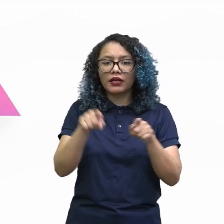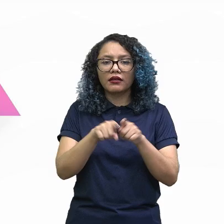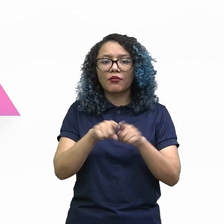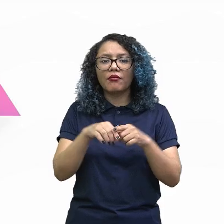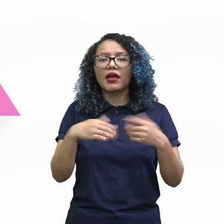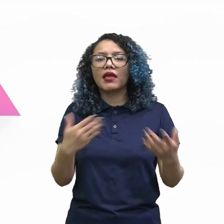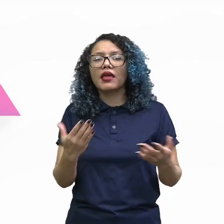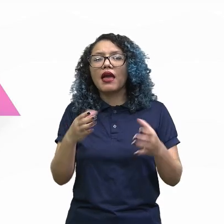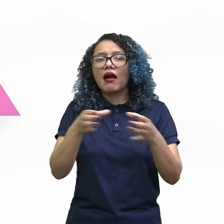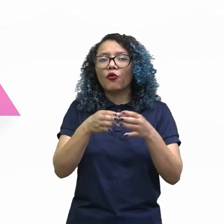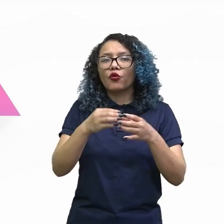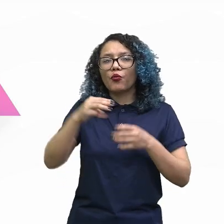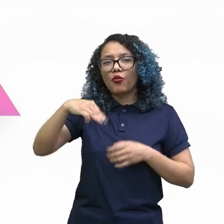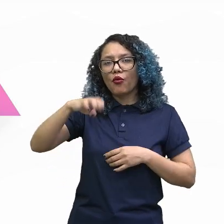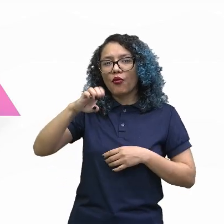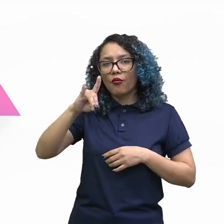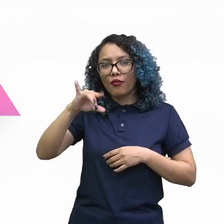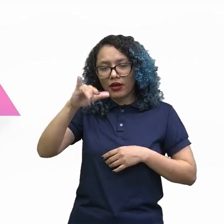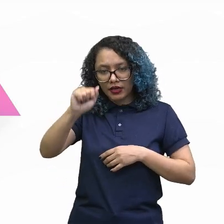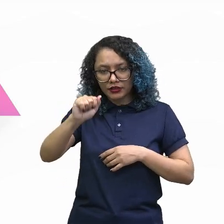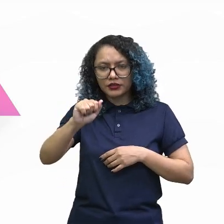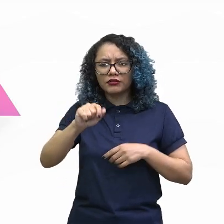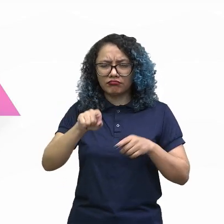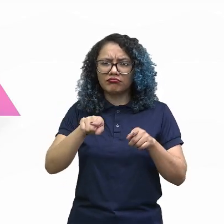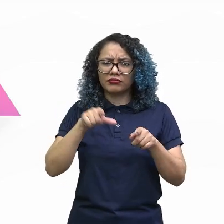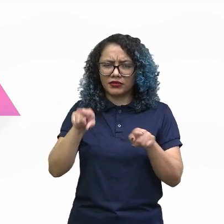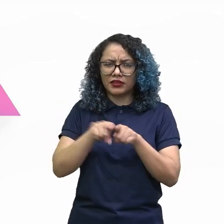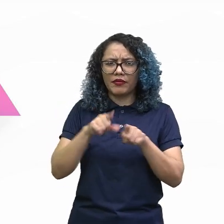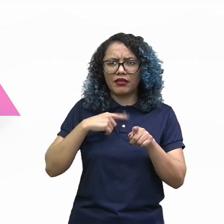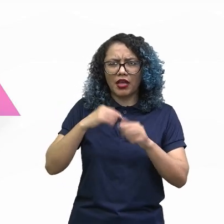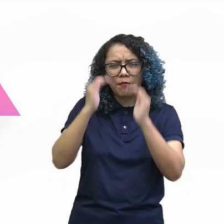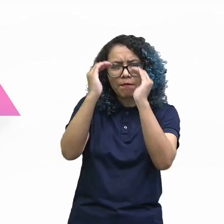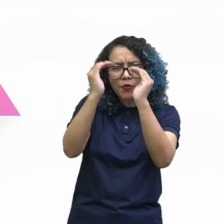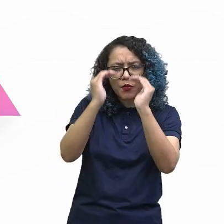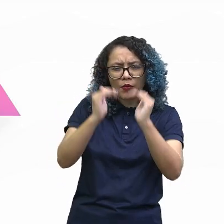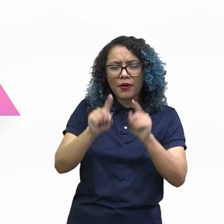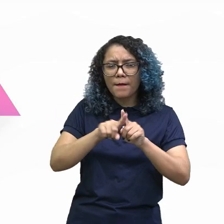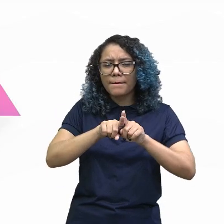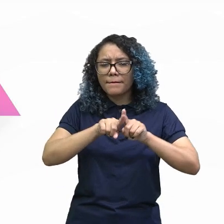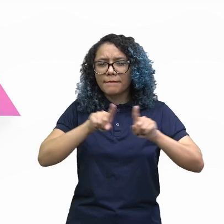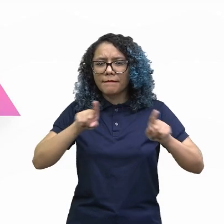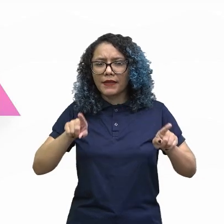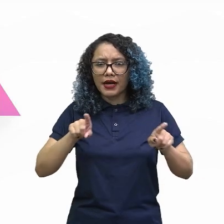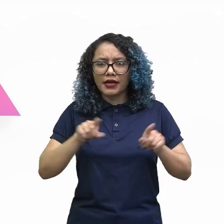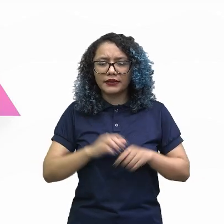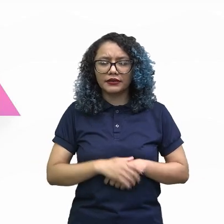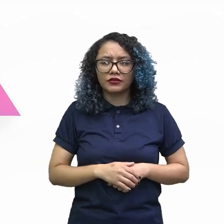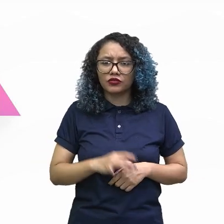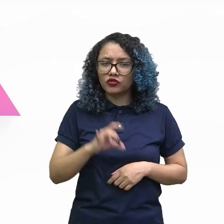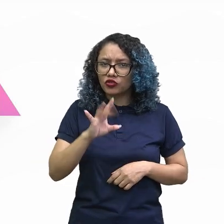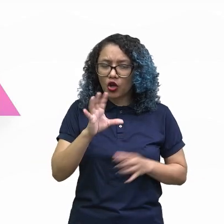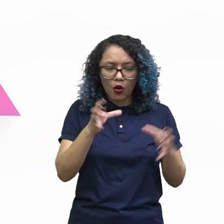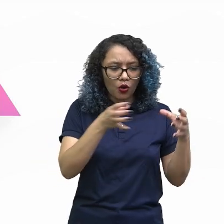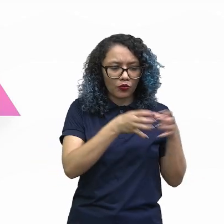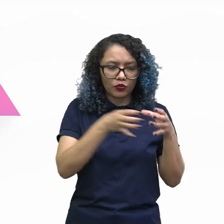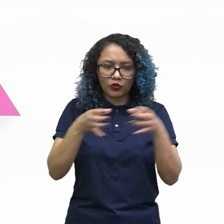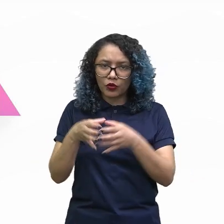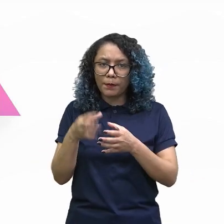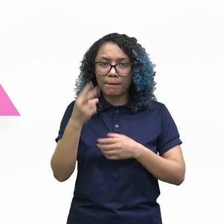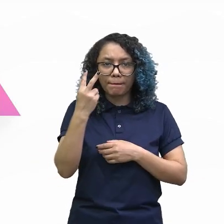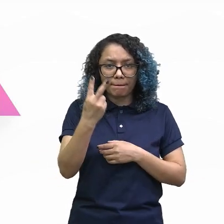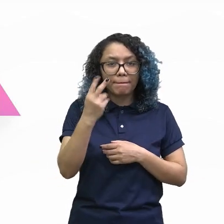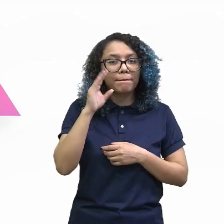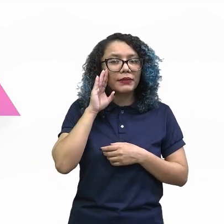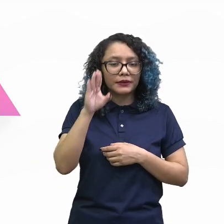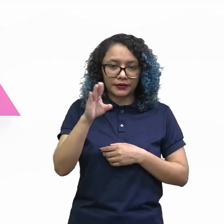classe média, né? E eles ainda subdividem essas classes. Mas, na realidade, essas duas grandes classes aí, burguesia